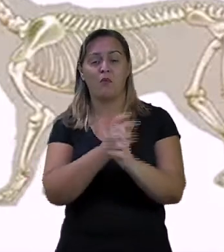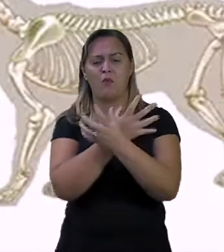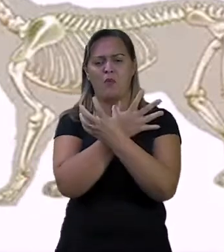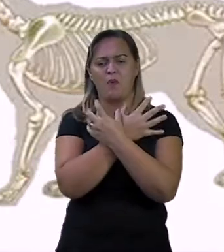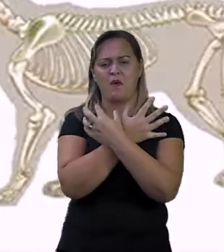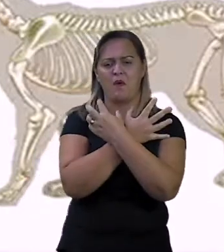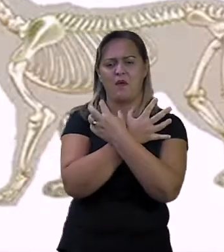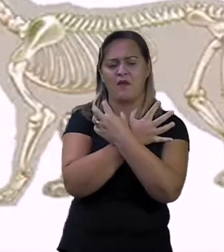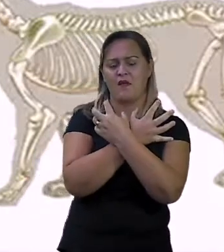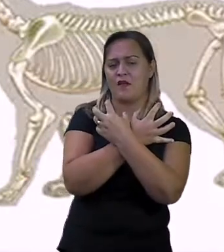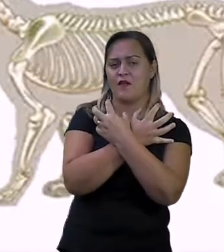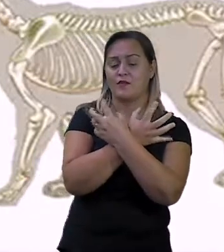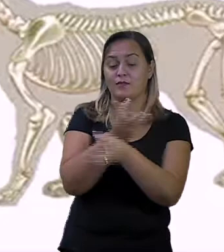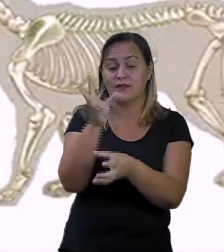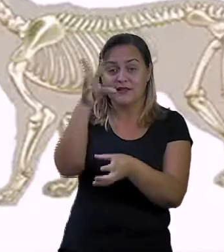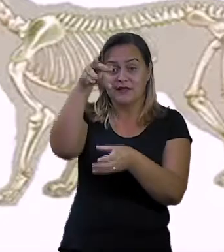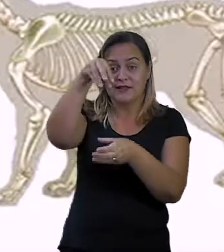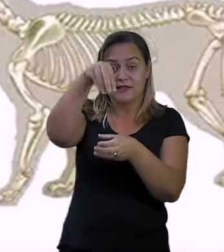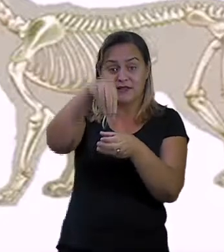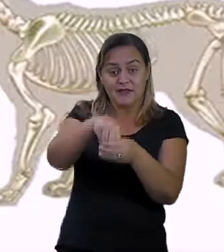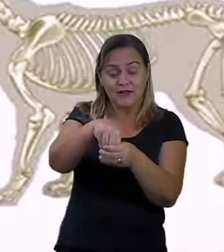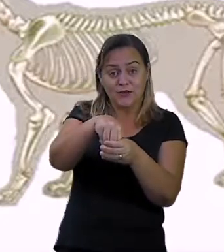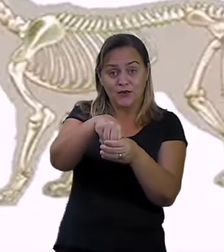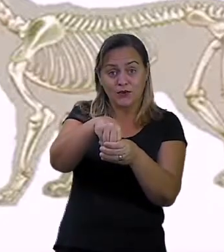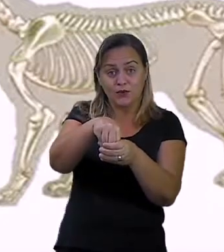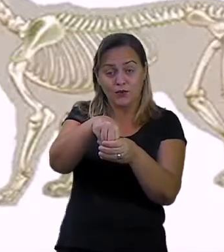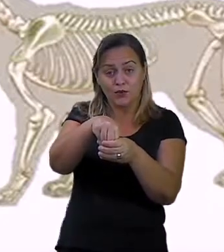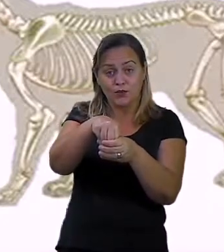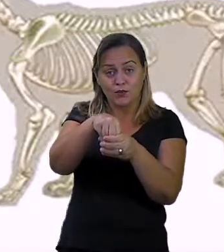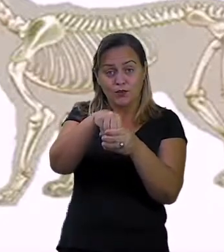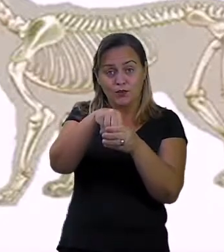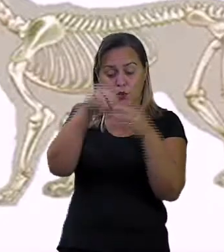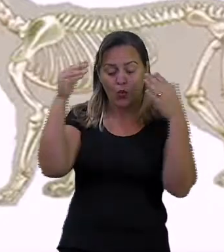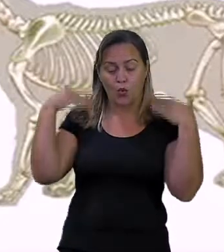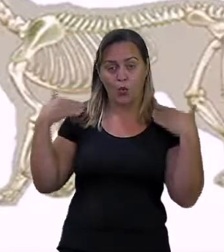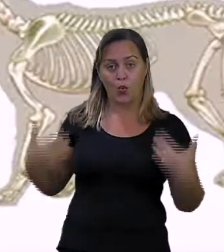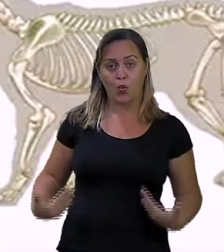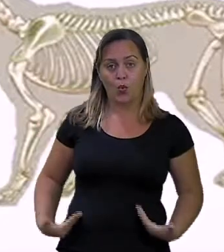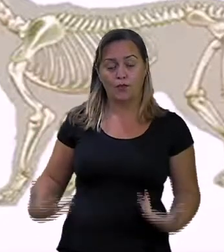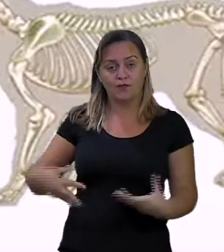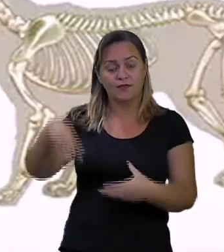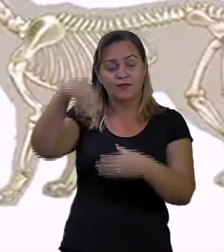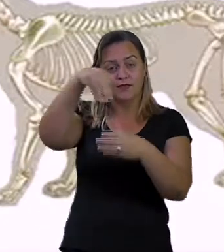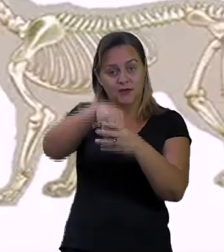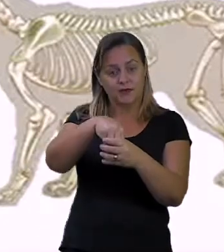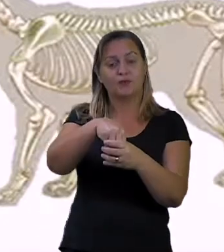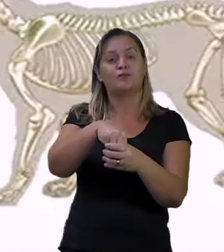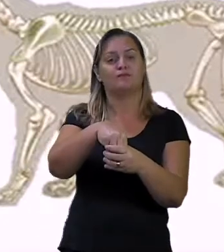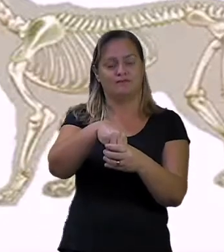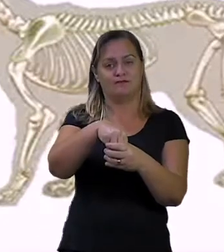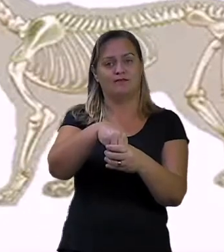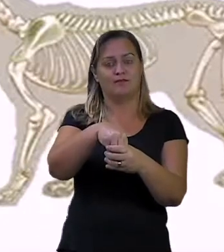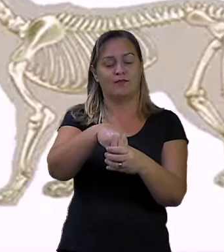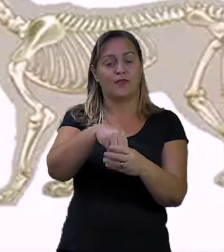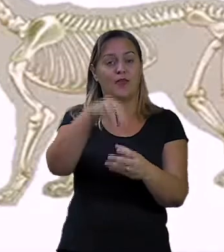é dentro, ou seja, eles possuem um esqueleto interno,